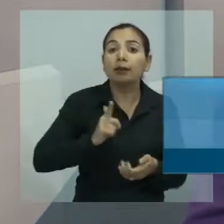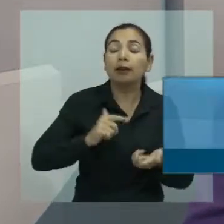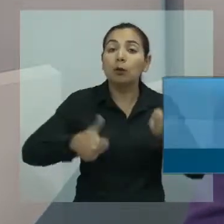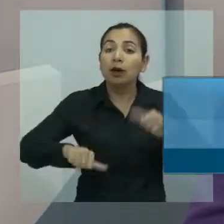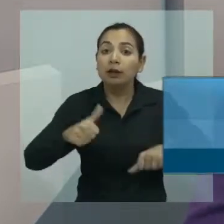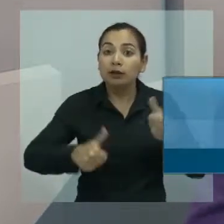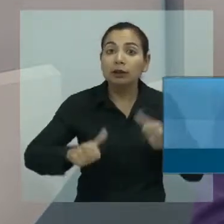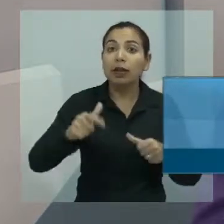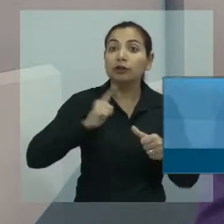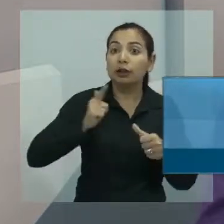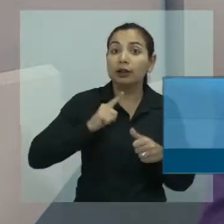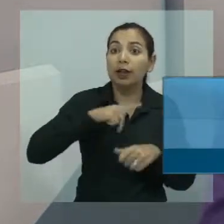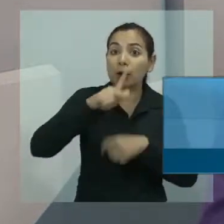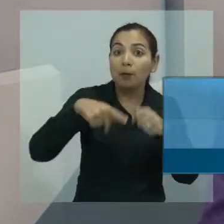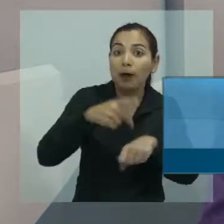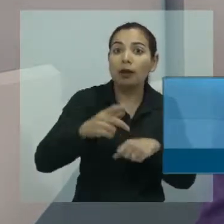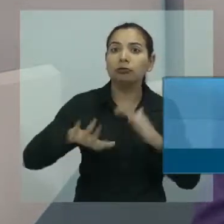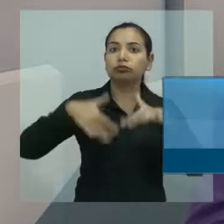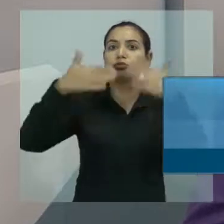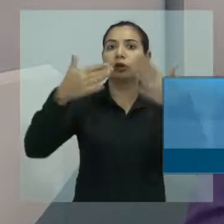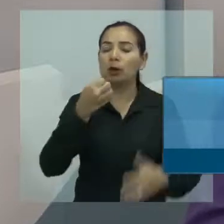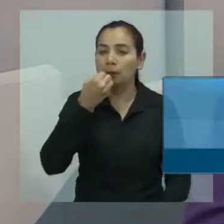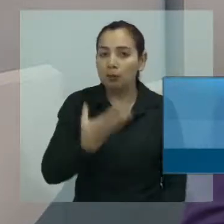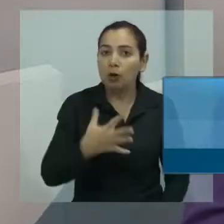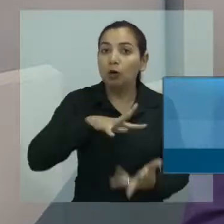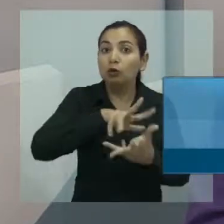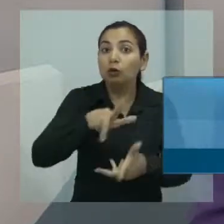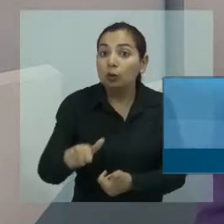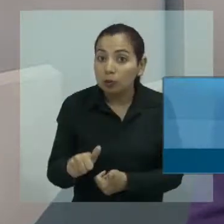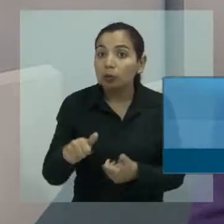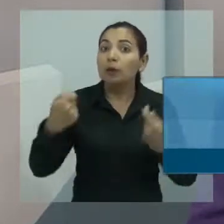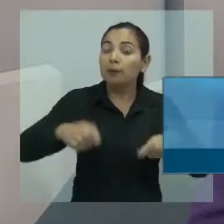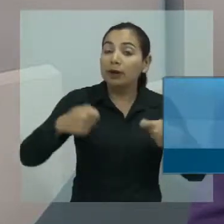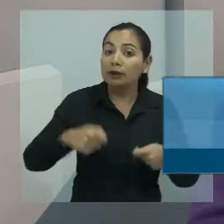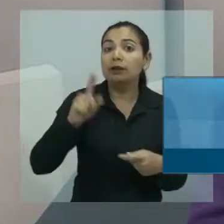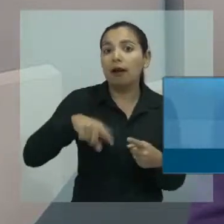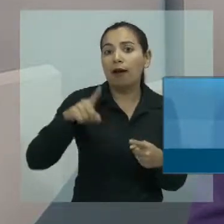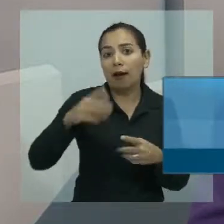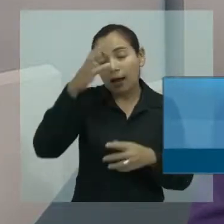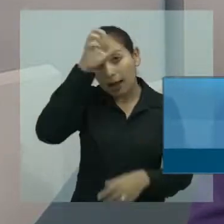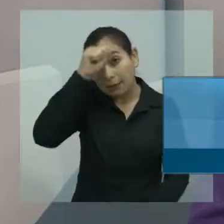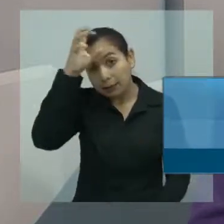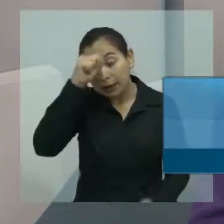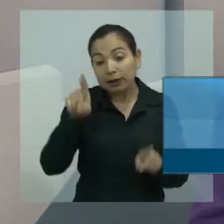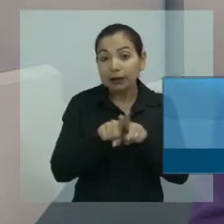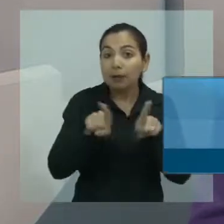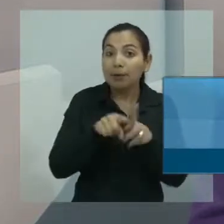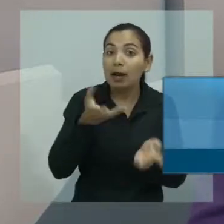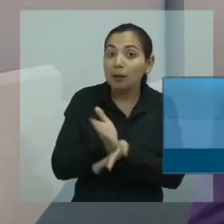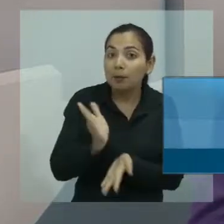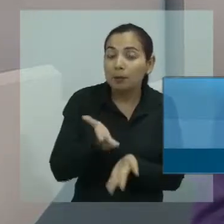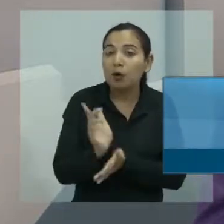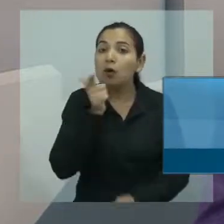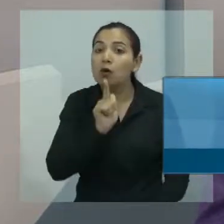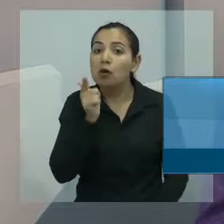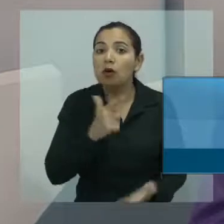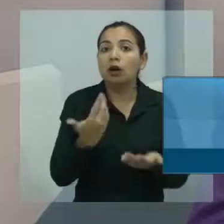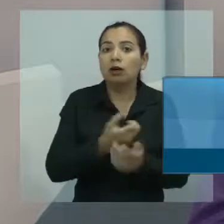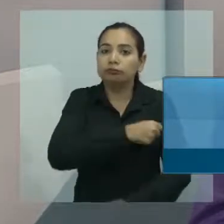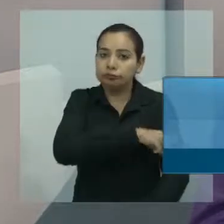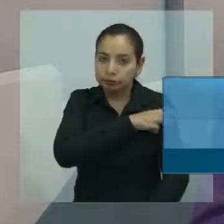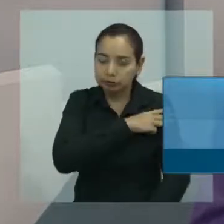porque esse índice ele se baseia no padrão de qualidade dos países desenvolvidos do mundo, em que combina dois indicadores